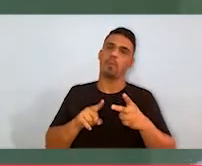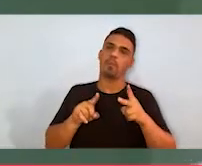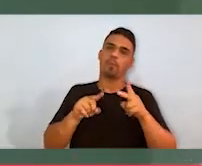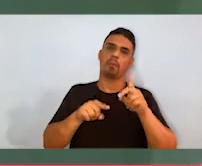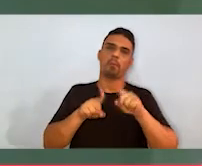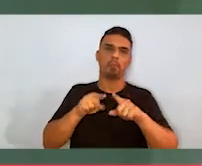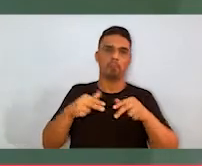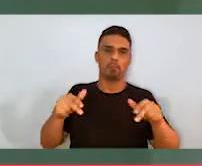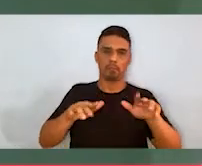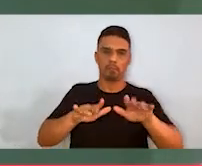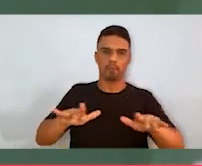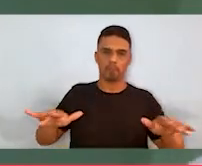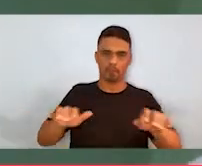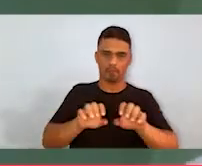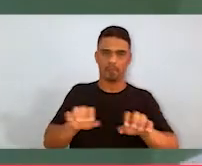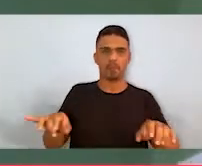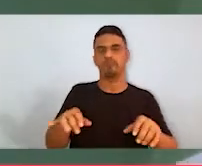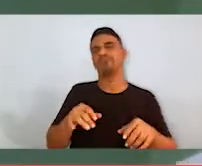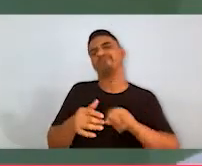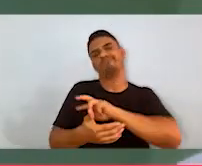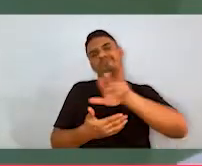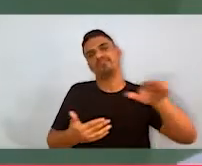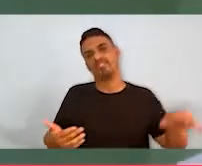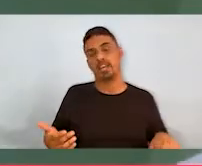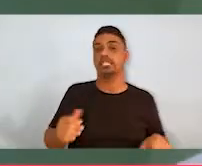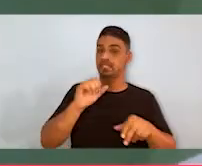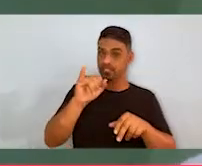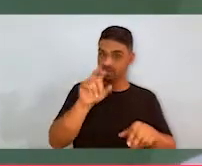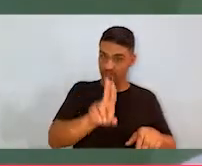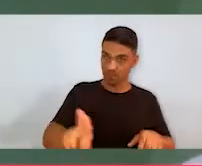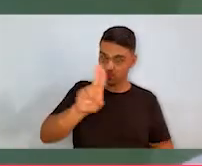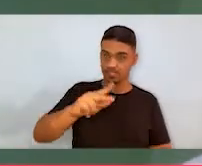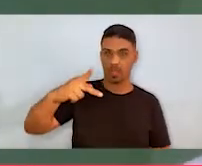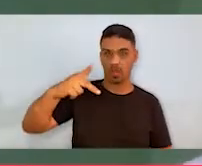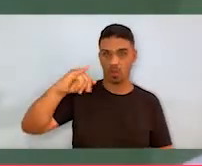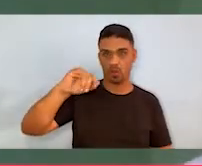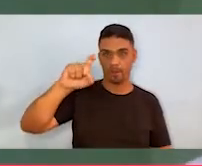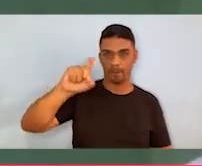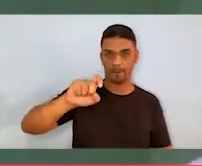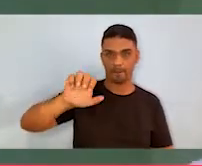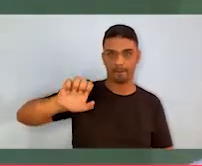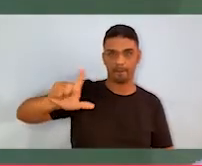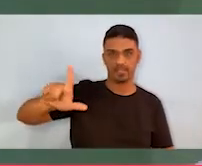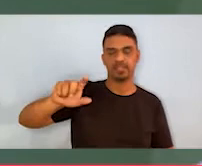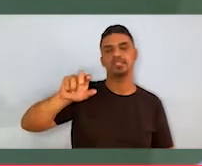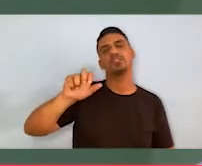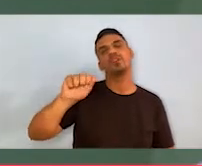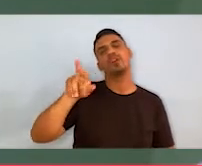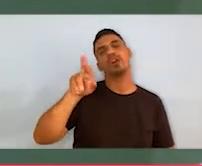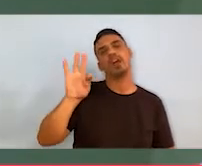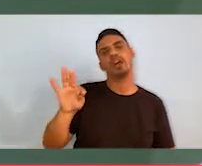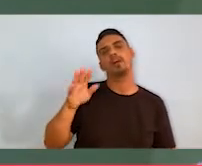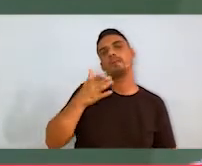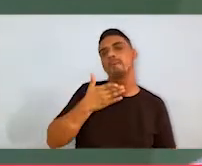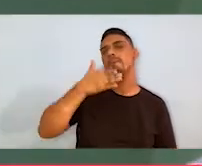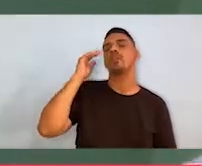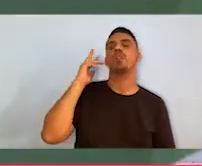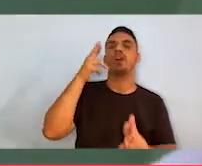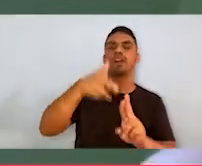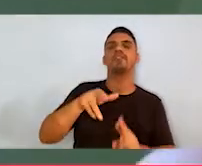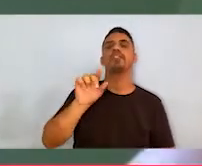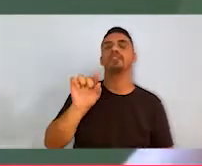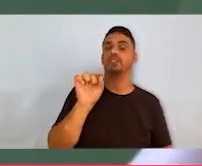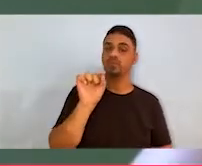máquina e outras coisas. Então, assim, se você vai fazer pixel art, eu acho que o melhor rolê de referência foi o que a gente estava conversando aqui mais